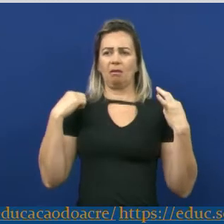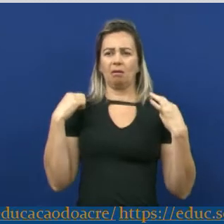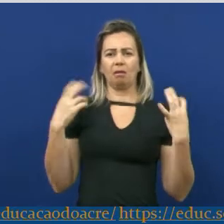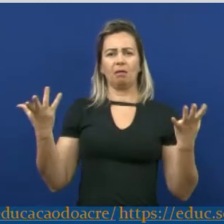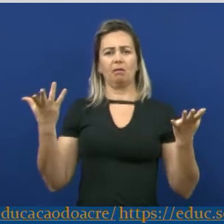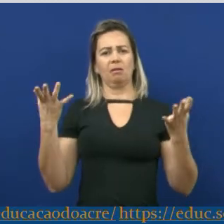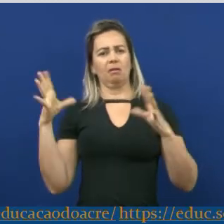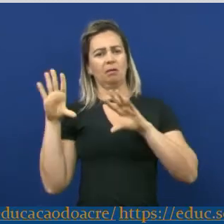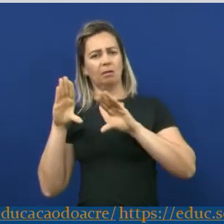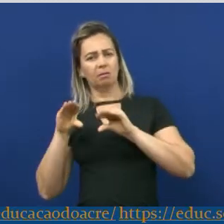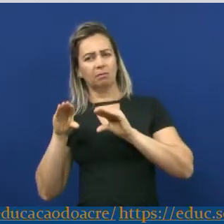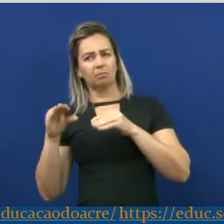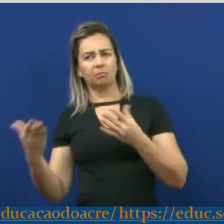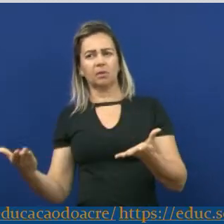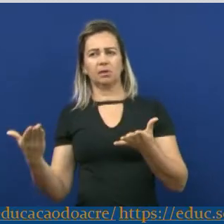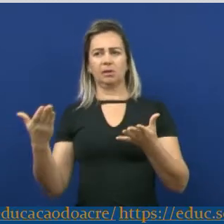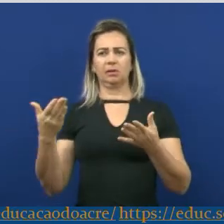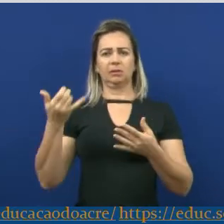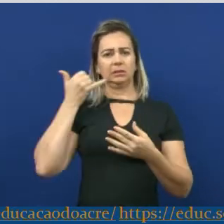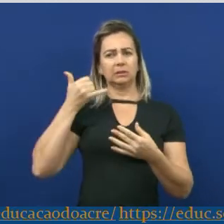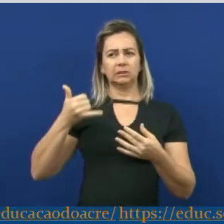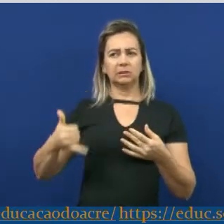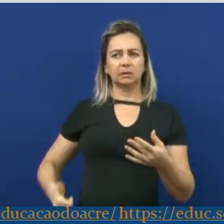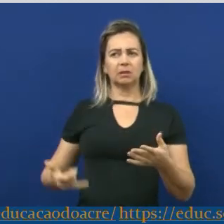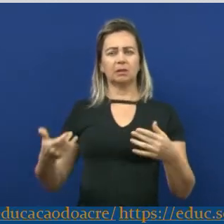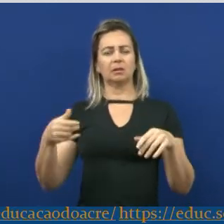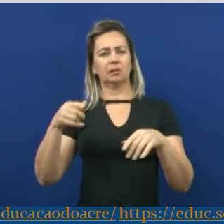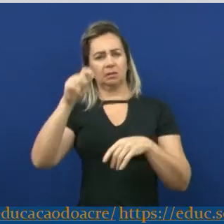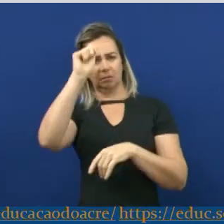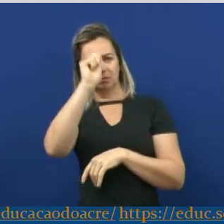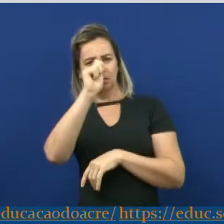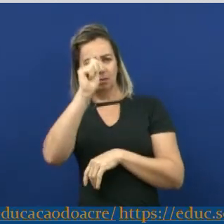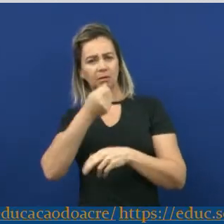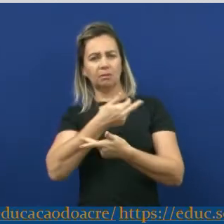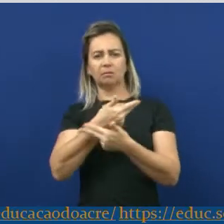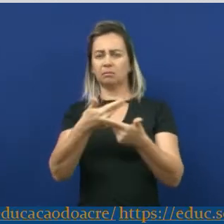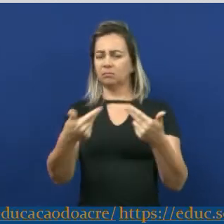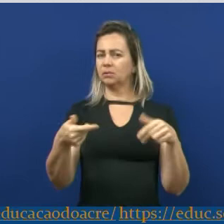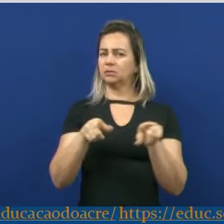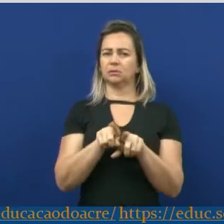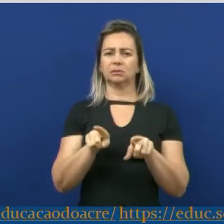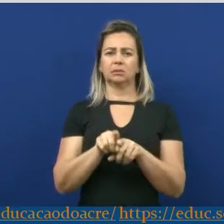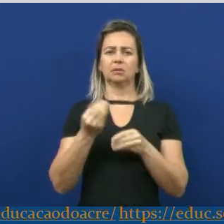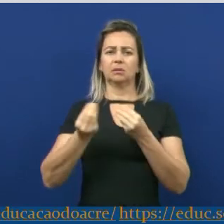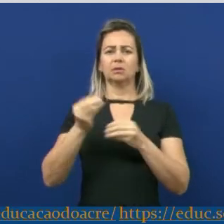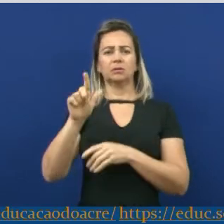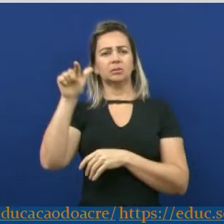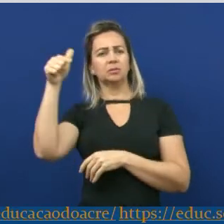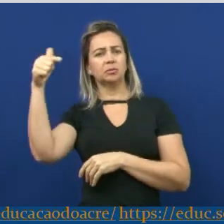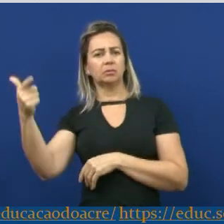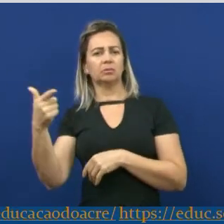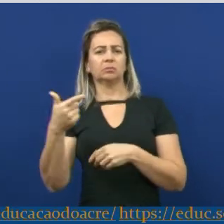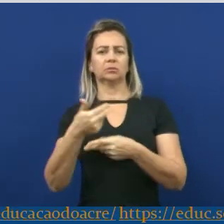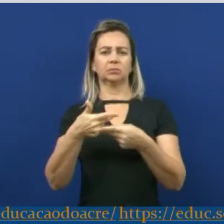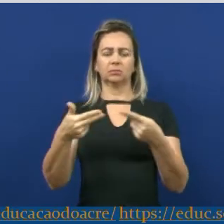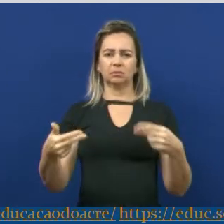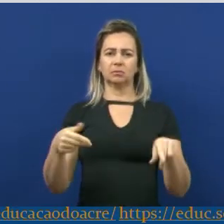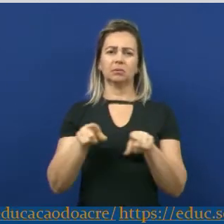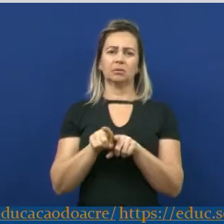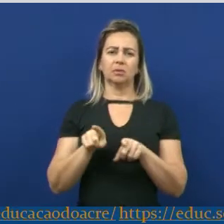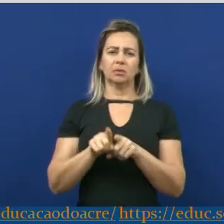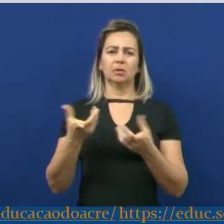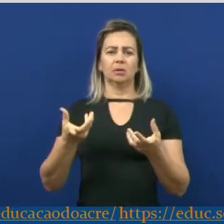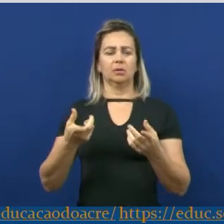maneiras, e o que nós temos, não só na pintura, mas em outras manifestações artísticas,